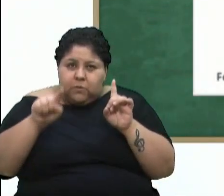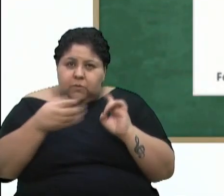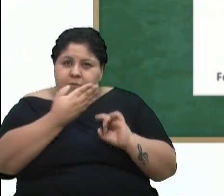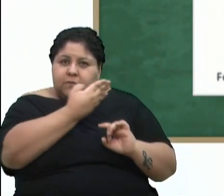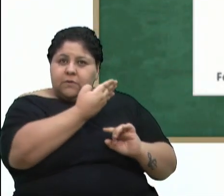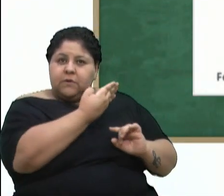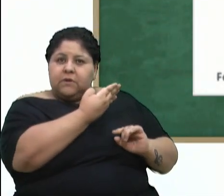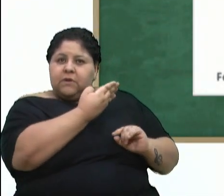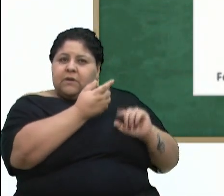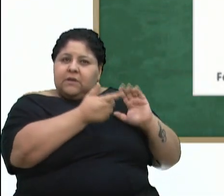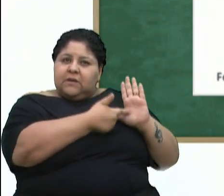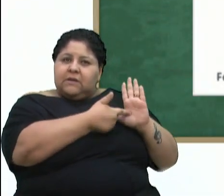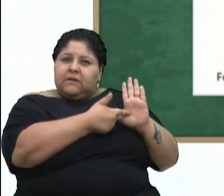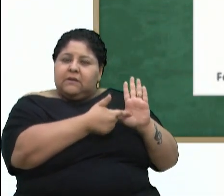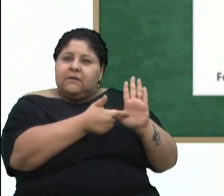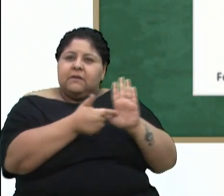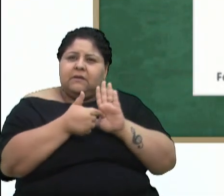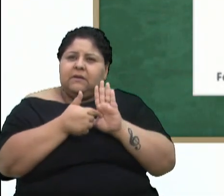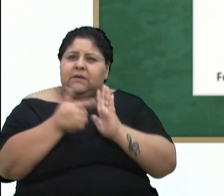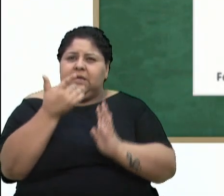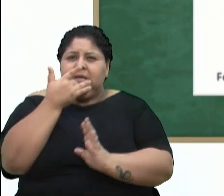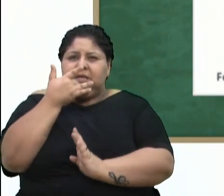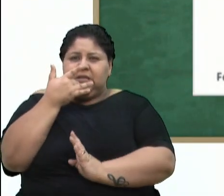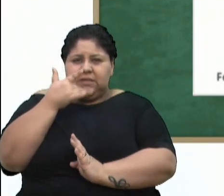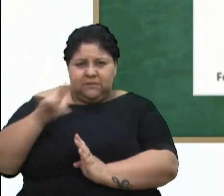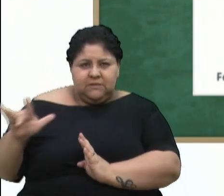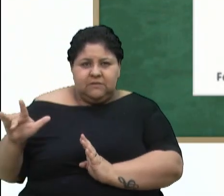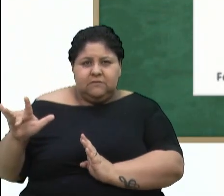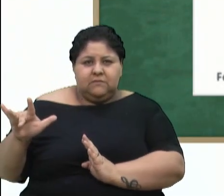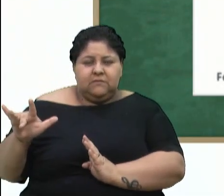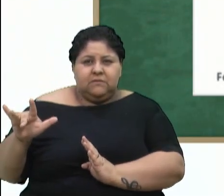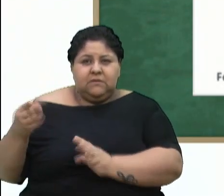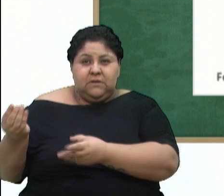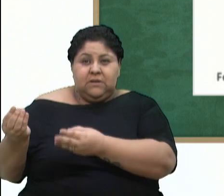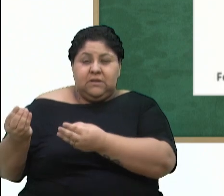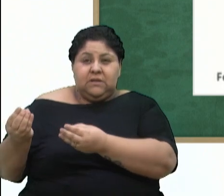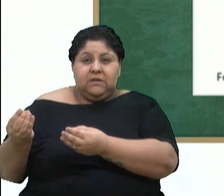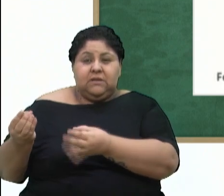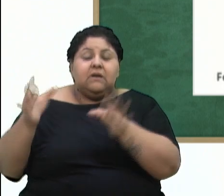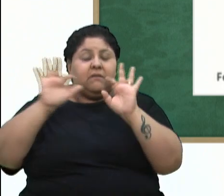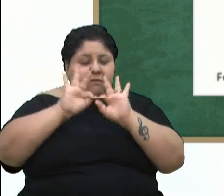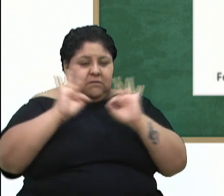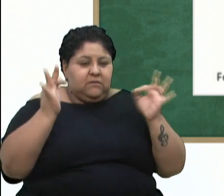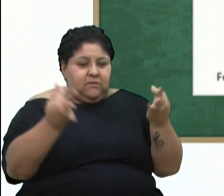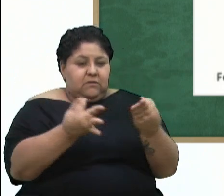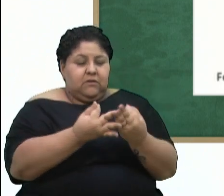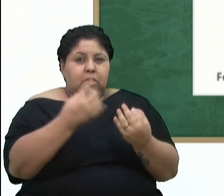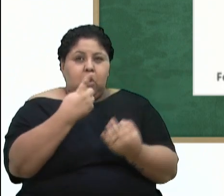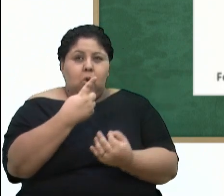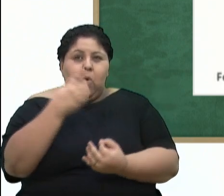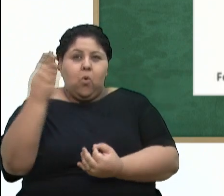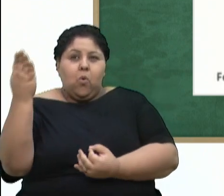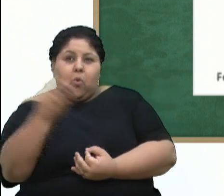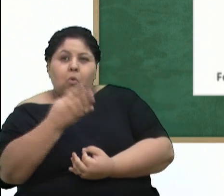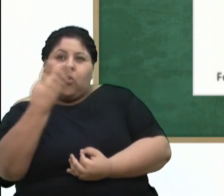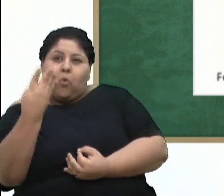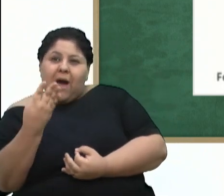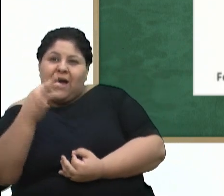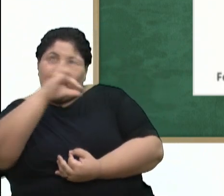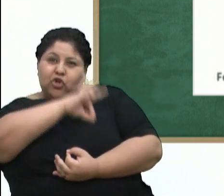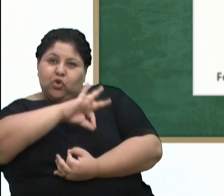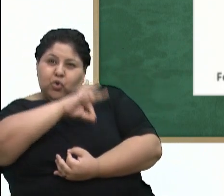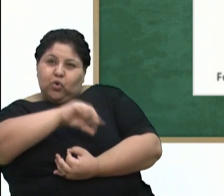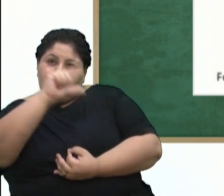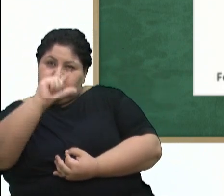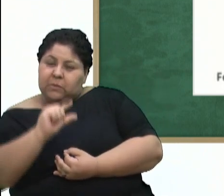quanto aquelas crianças que ganham até, aquelas famílias, 1/4 do salário mínimo, elas